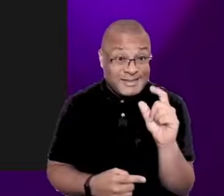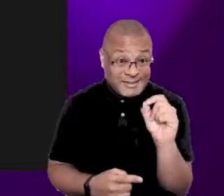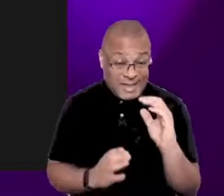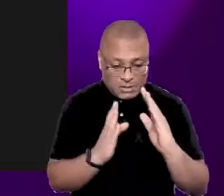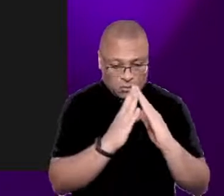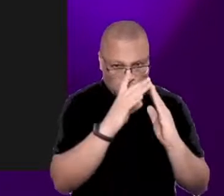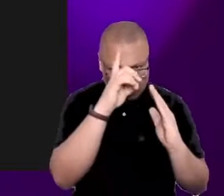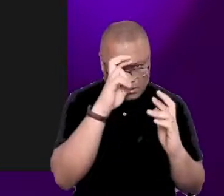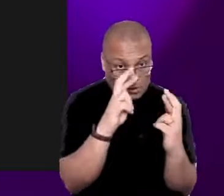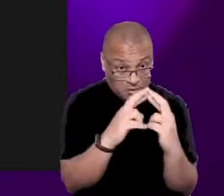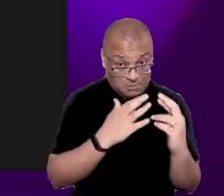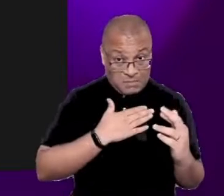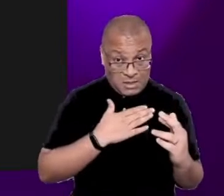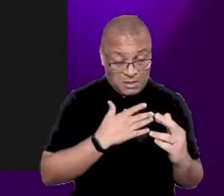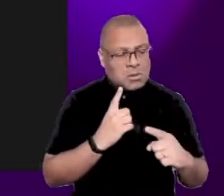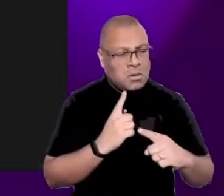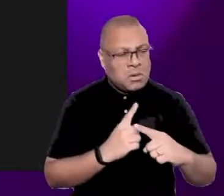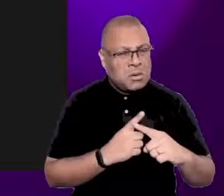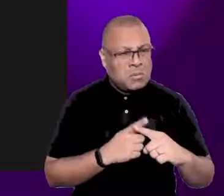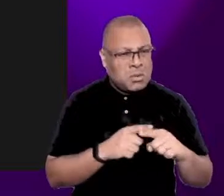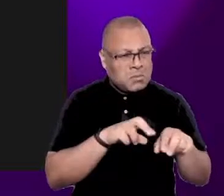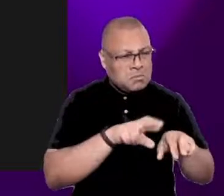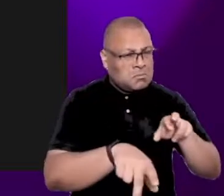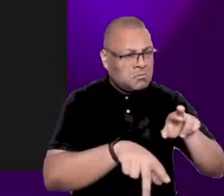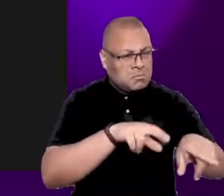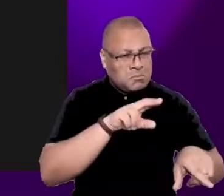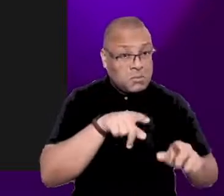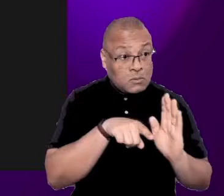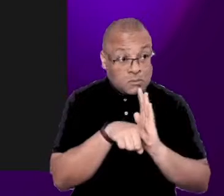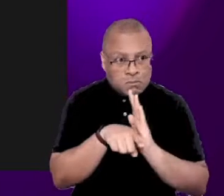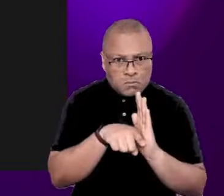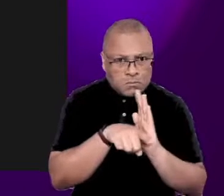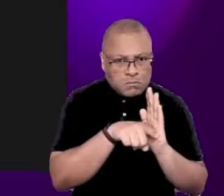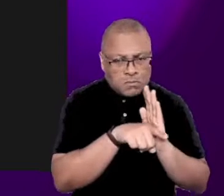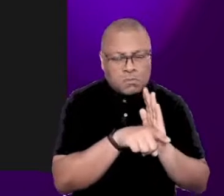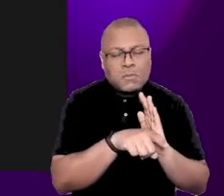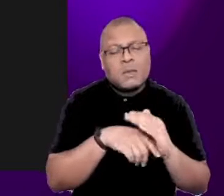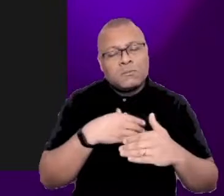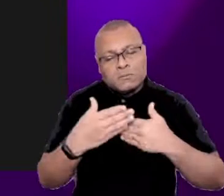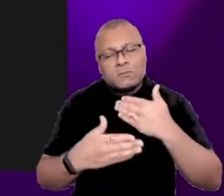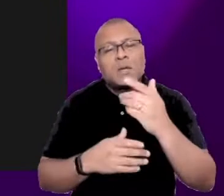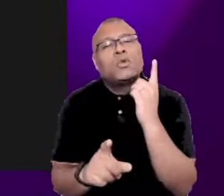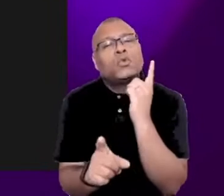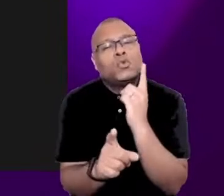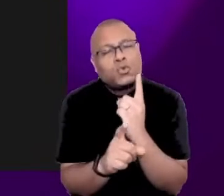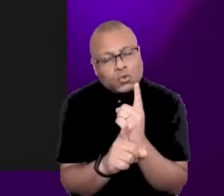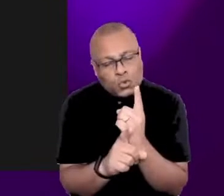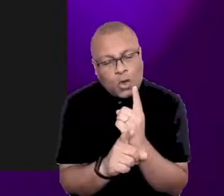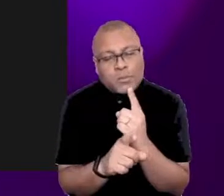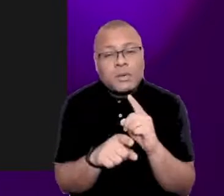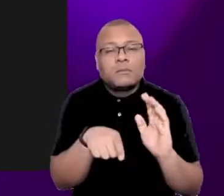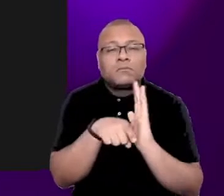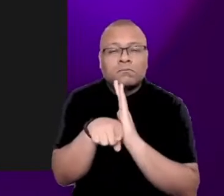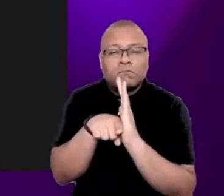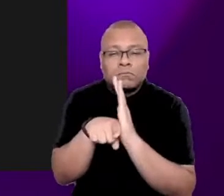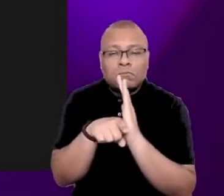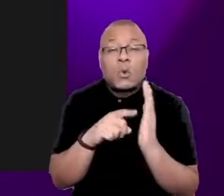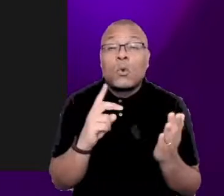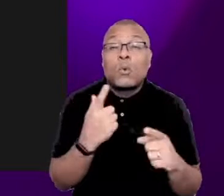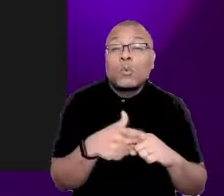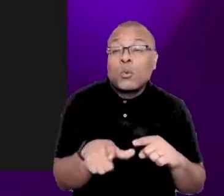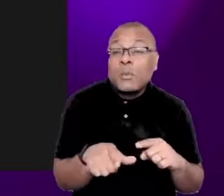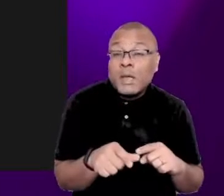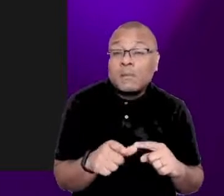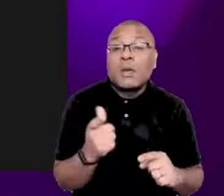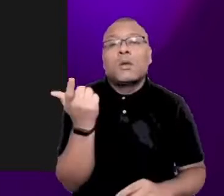minha rede, por quê? Então, se a gente fizer essa pergunta, o resto é consequência. A gente vai atrás da análise da causa e a